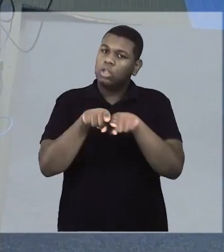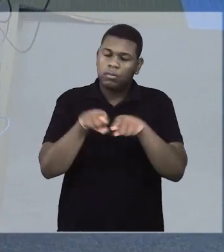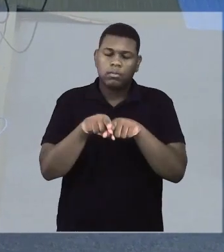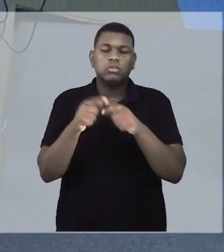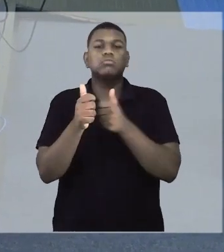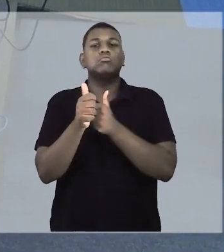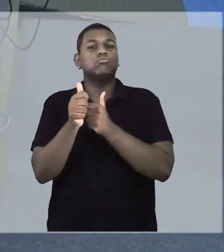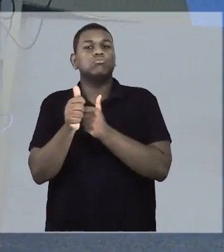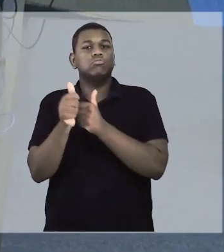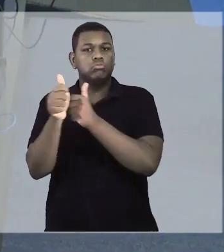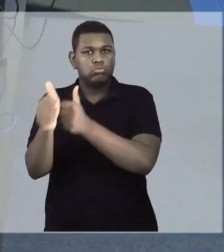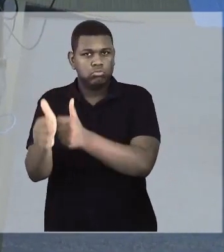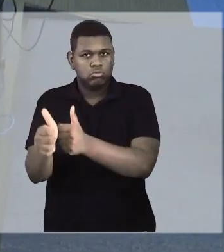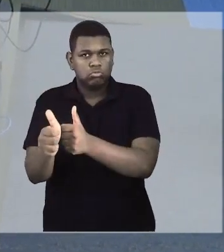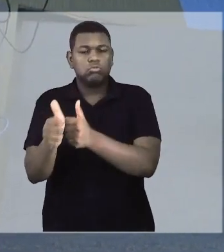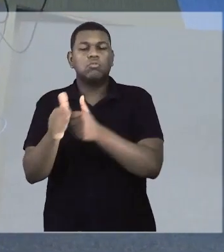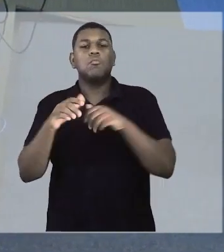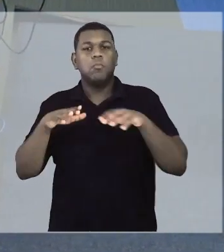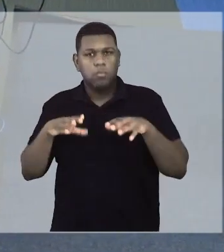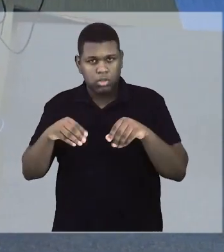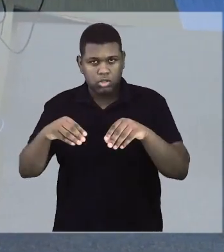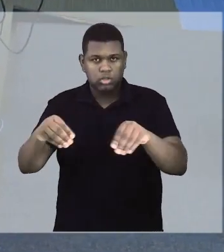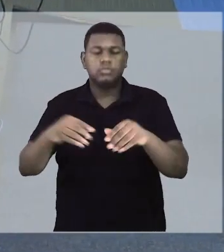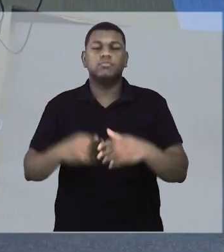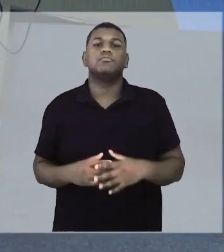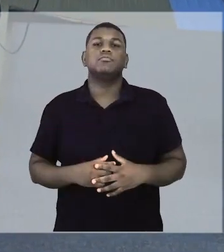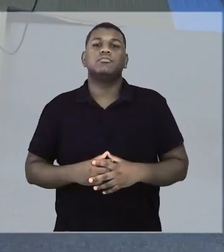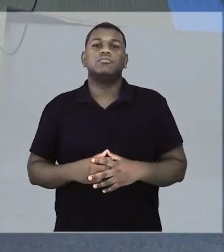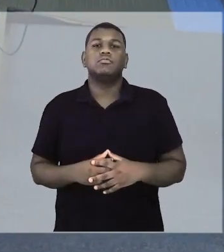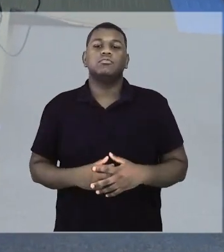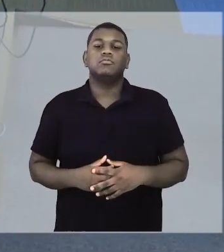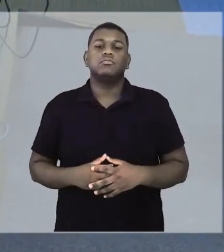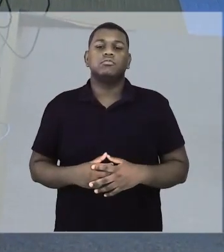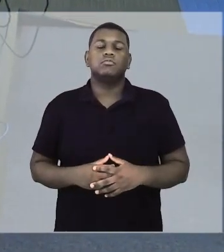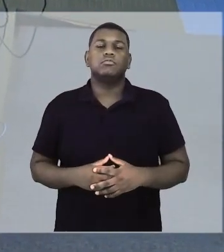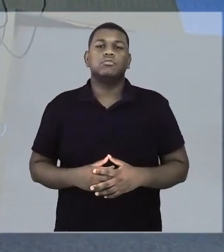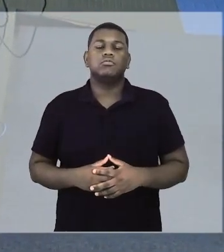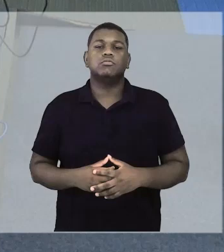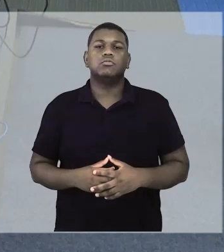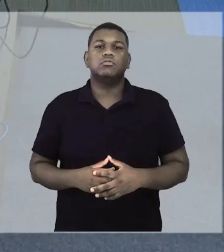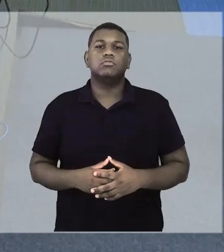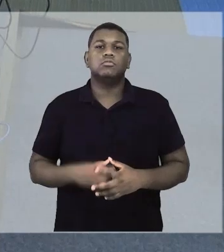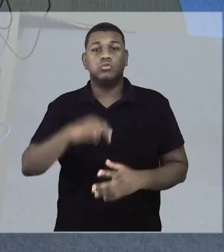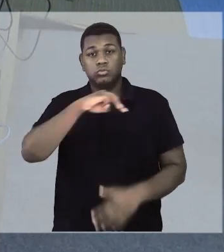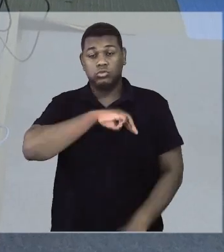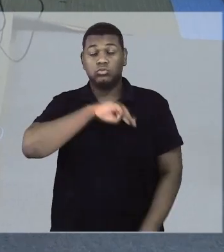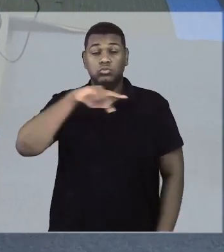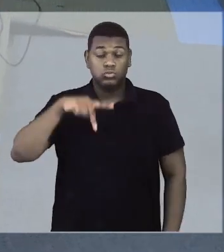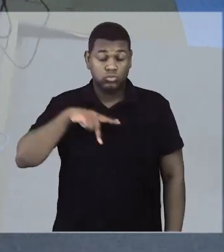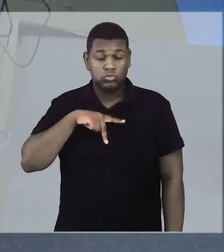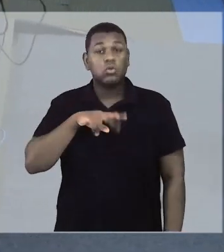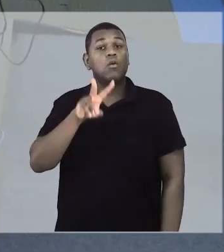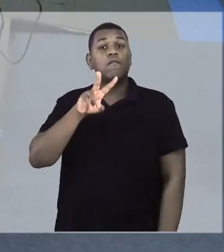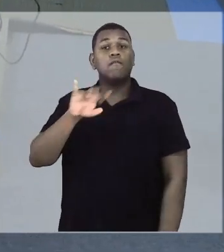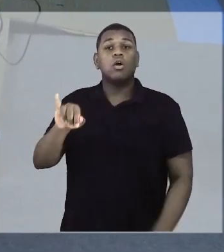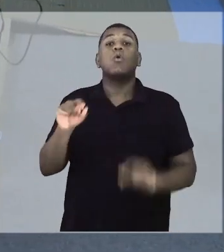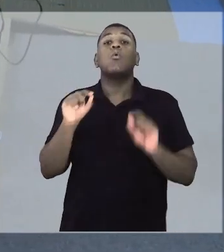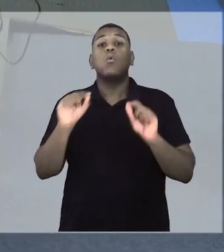o Ministério Público, seguindo também a prática,